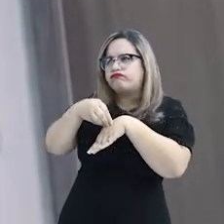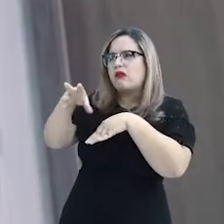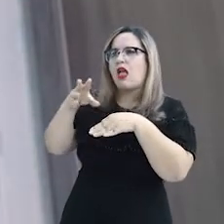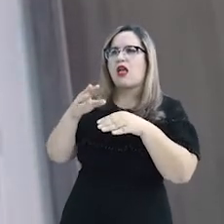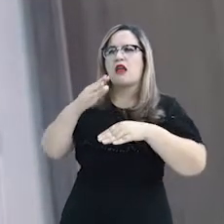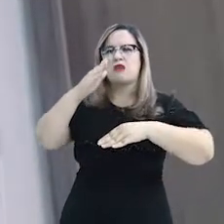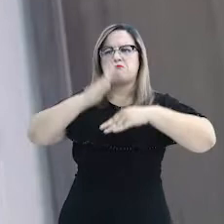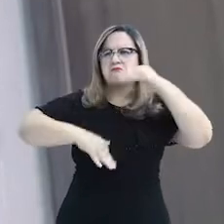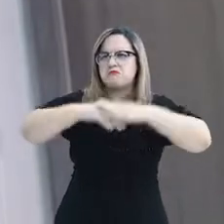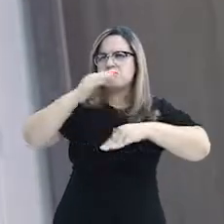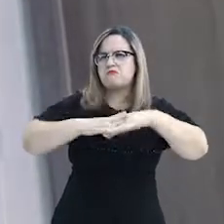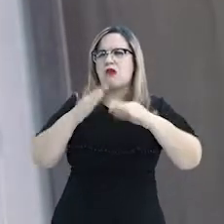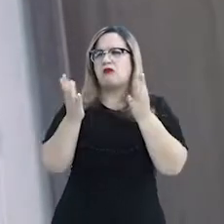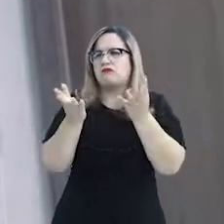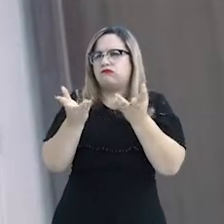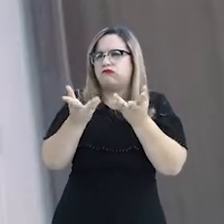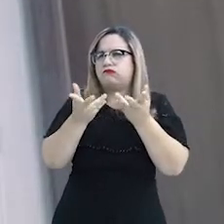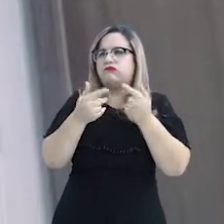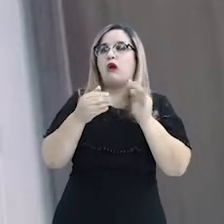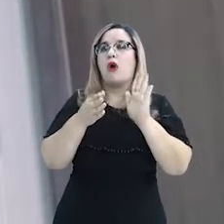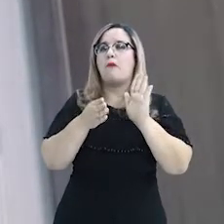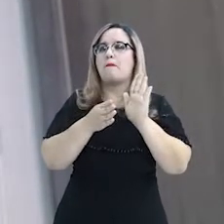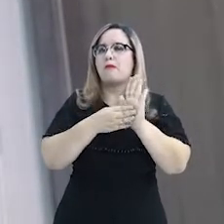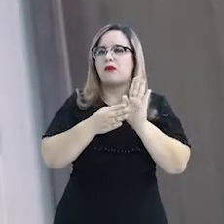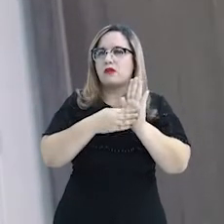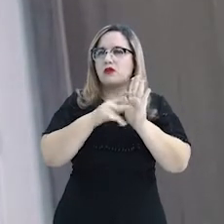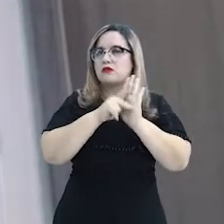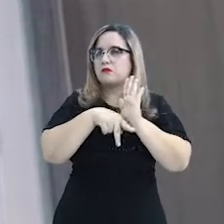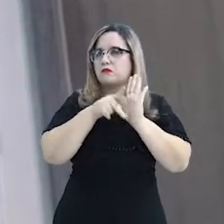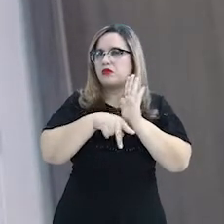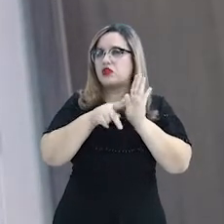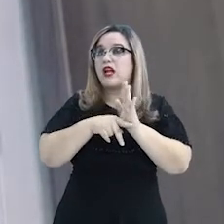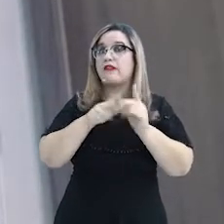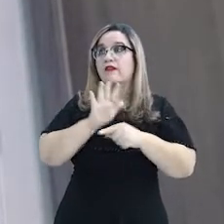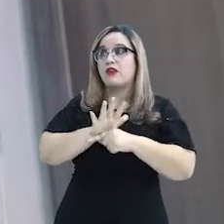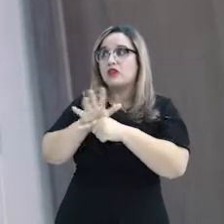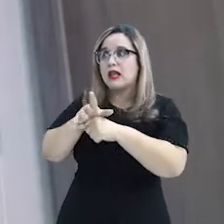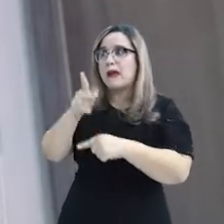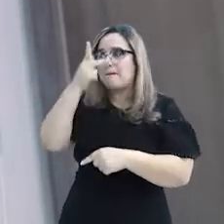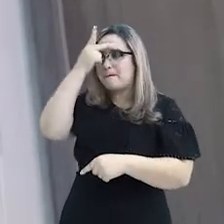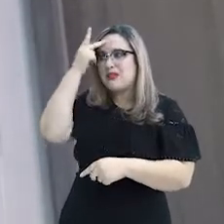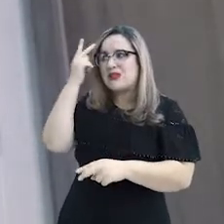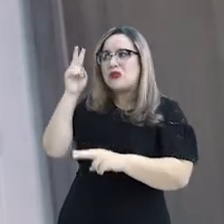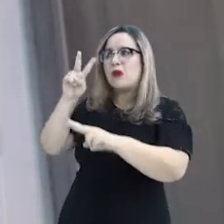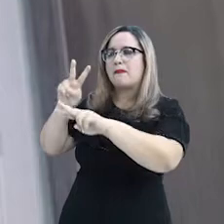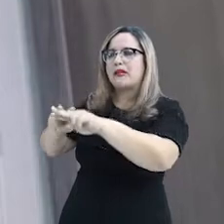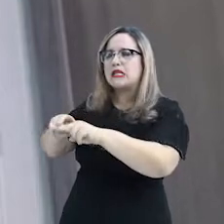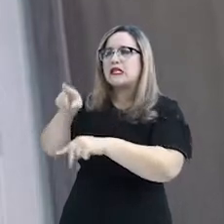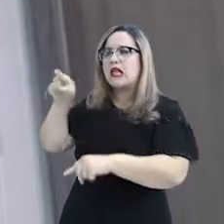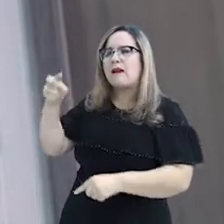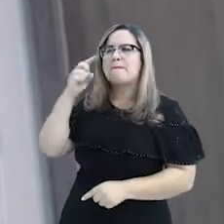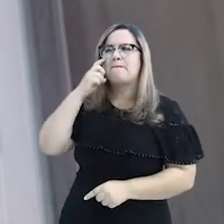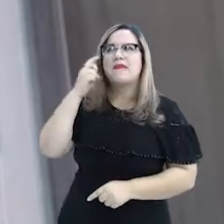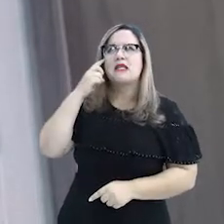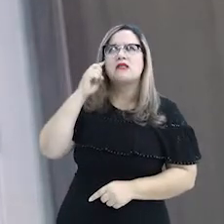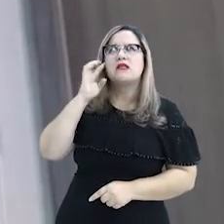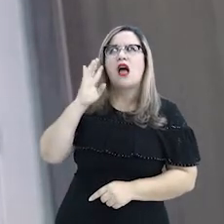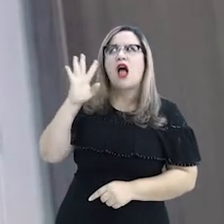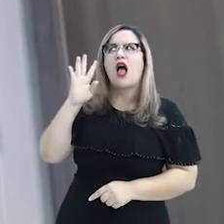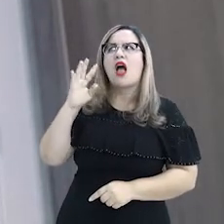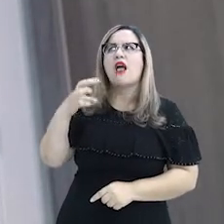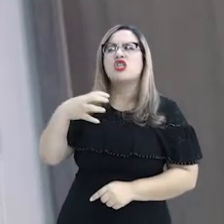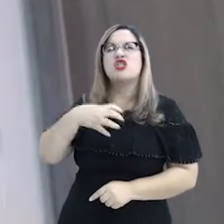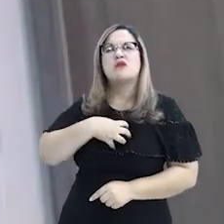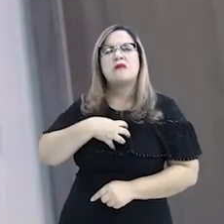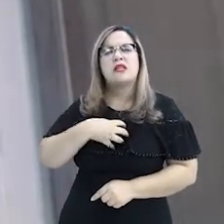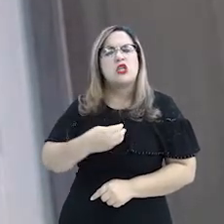qualificação profissional, o projeto dará também oportunidade a esse reeducando de repensar sobre o sentido